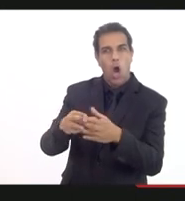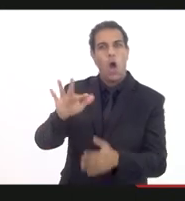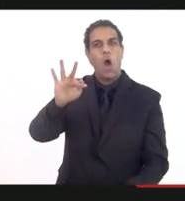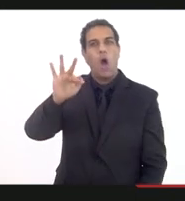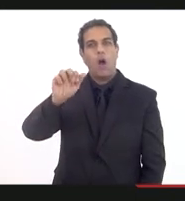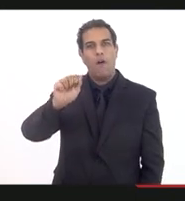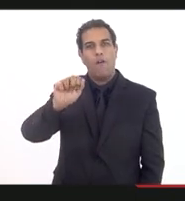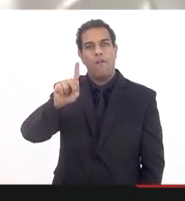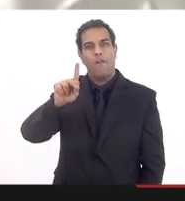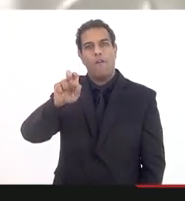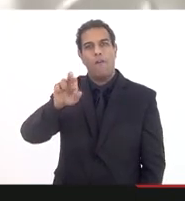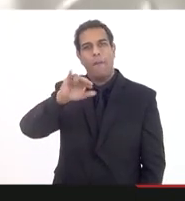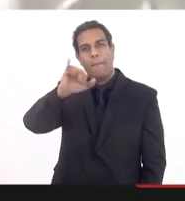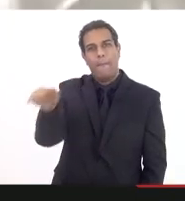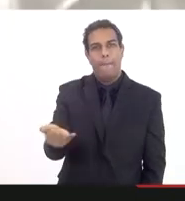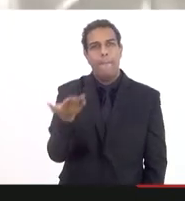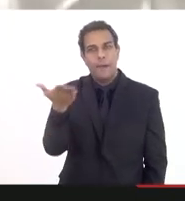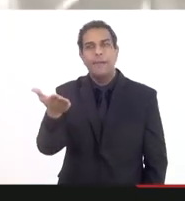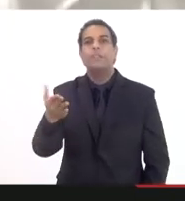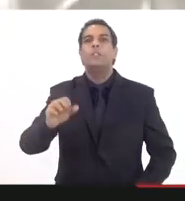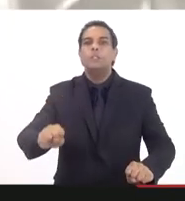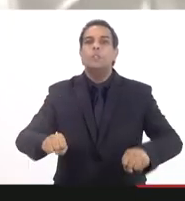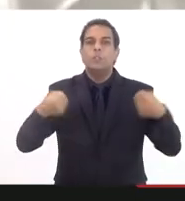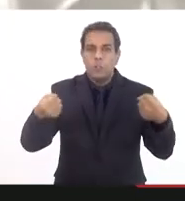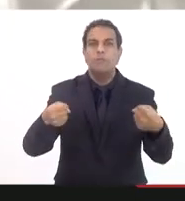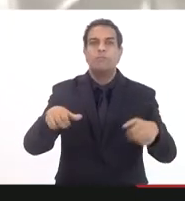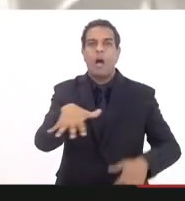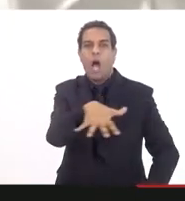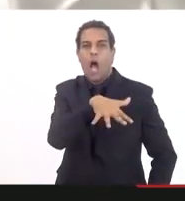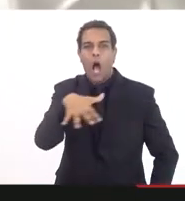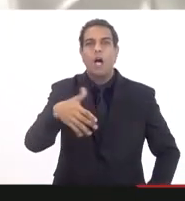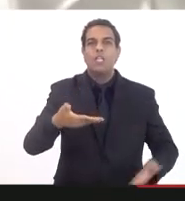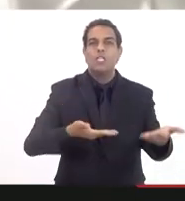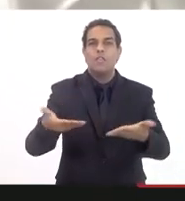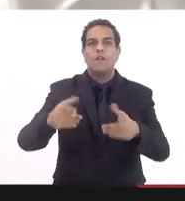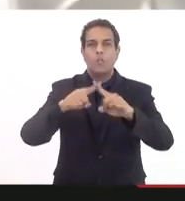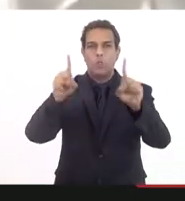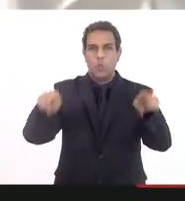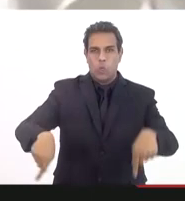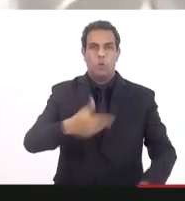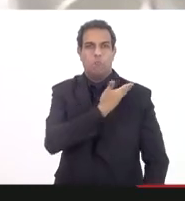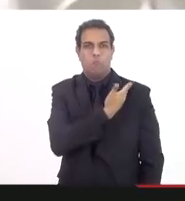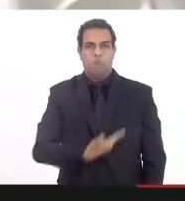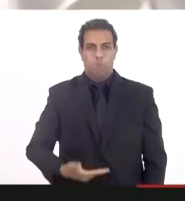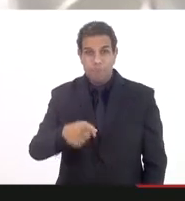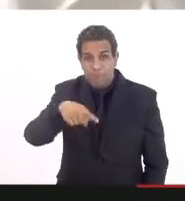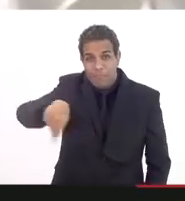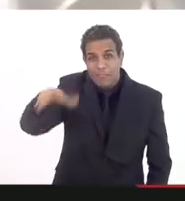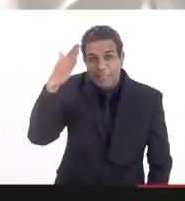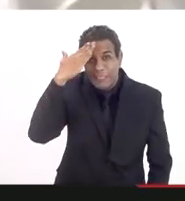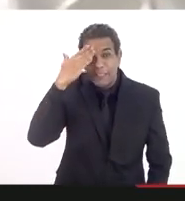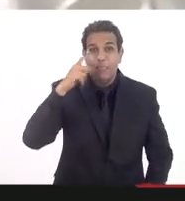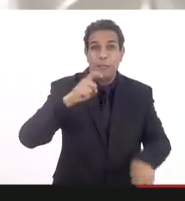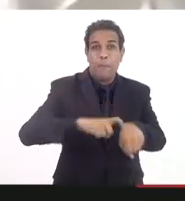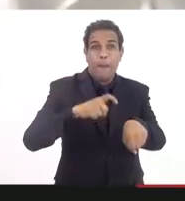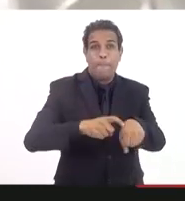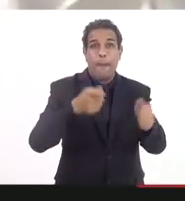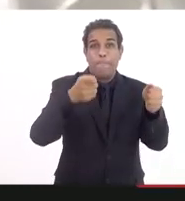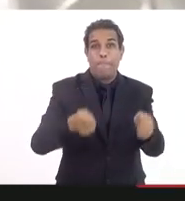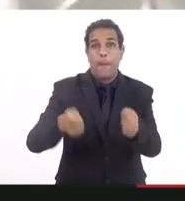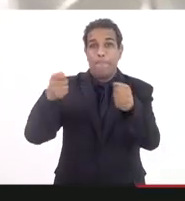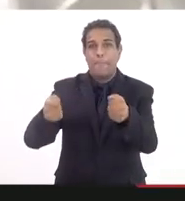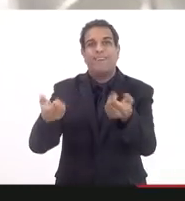uma frente parlamentar em defesa do serviço público, por conta aí do regime de